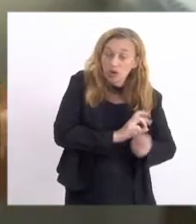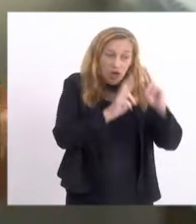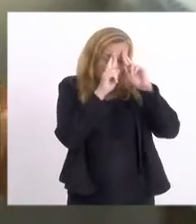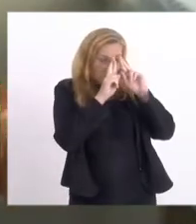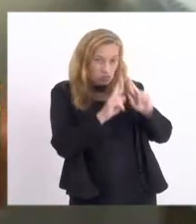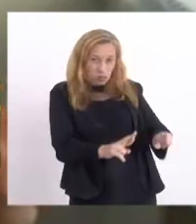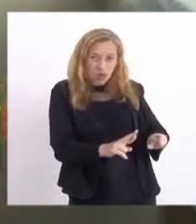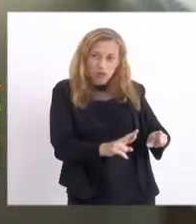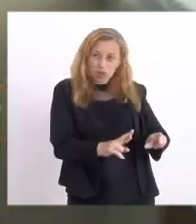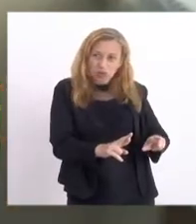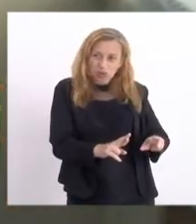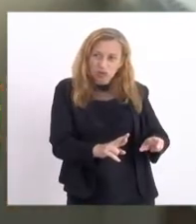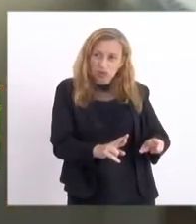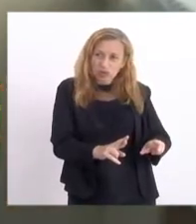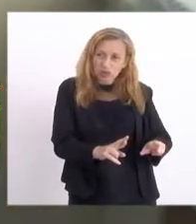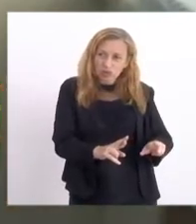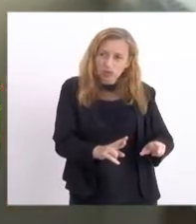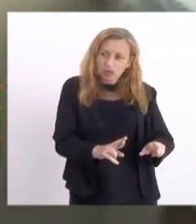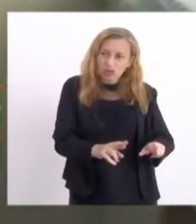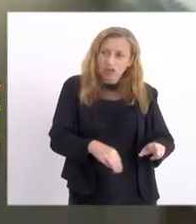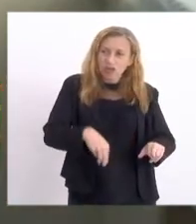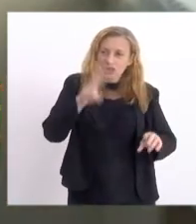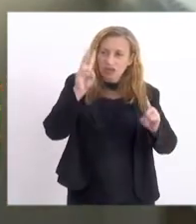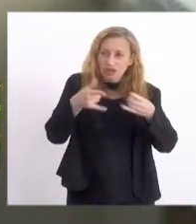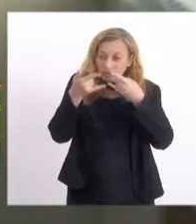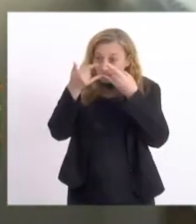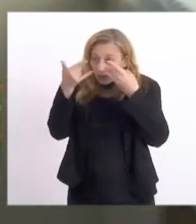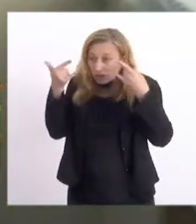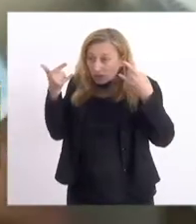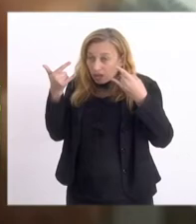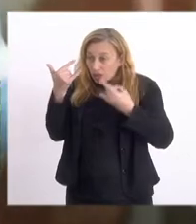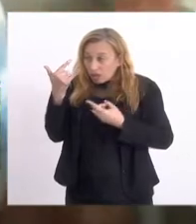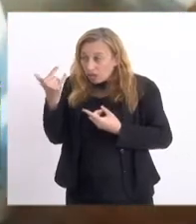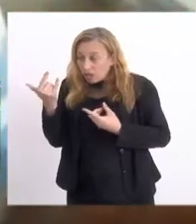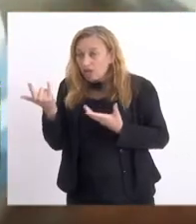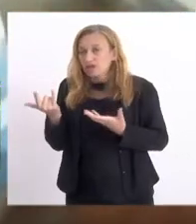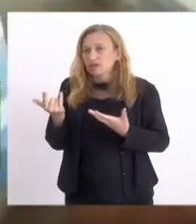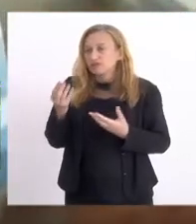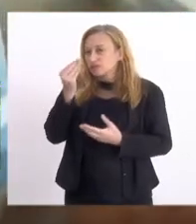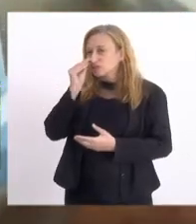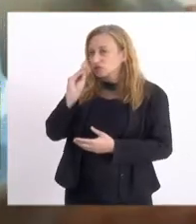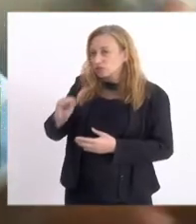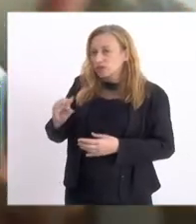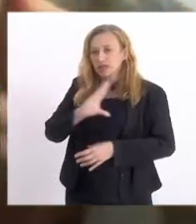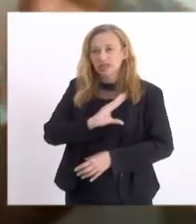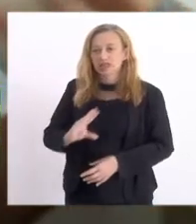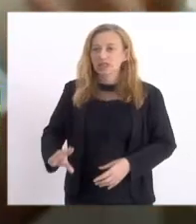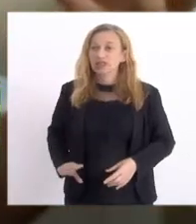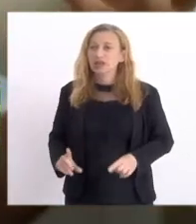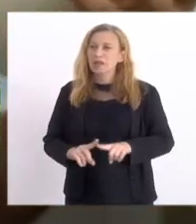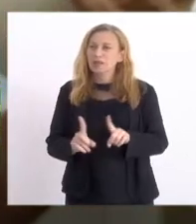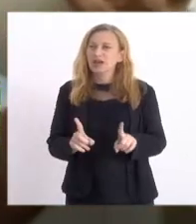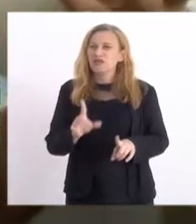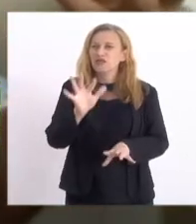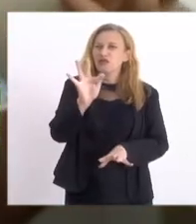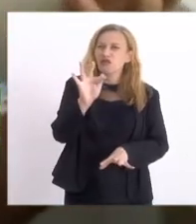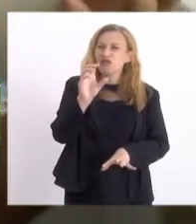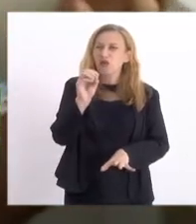respeito, ou quem é materialista dialético nega a existência do mesmo. Uma